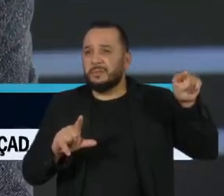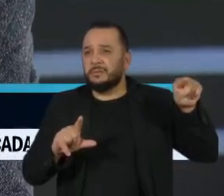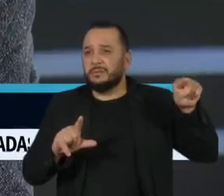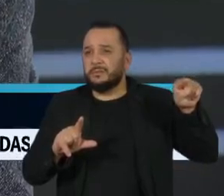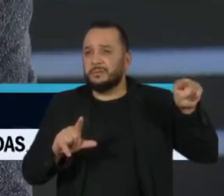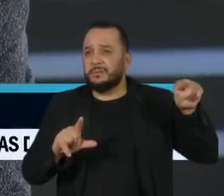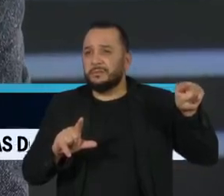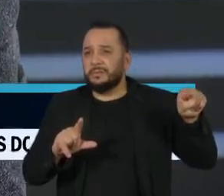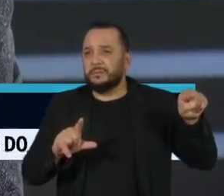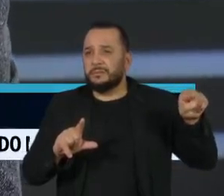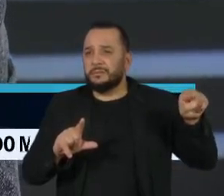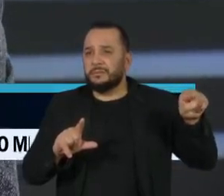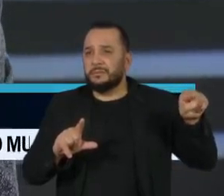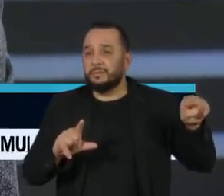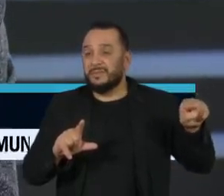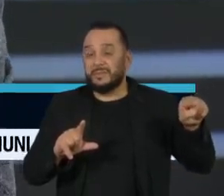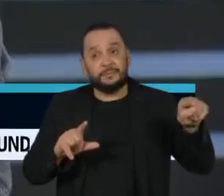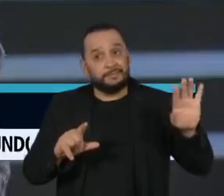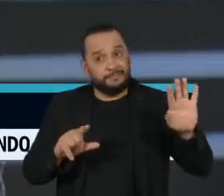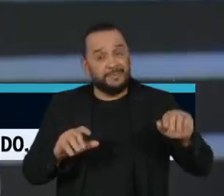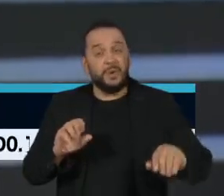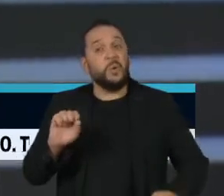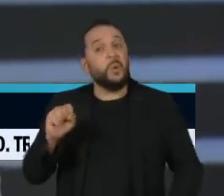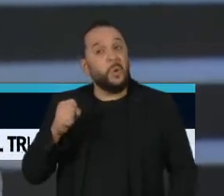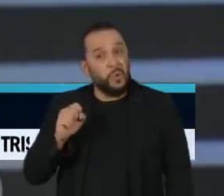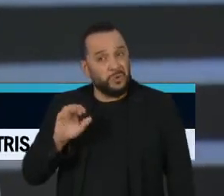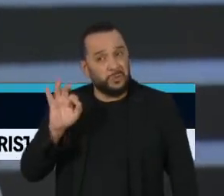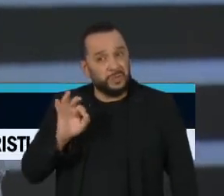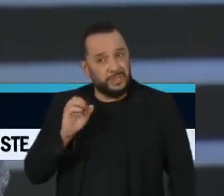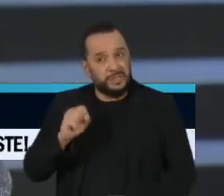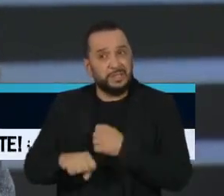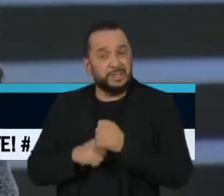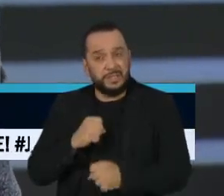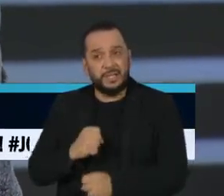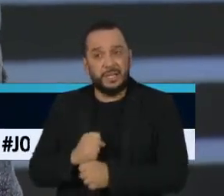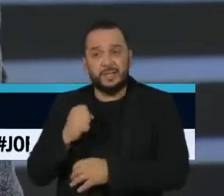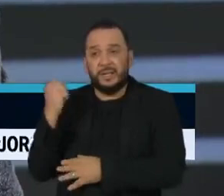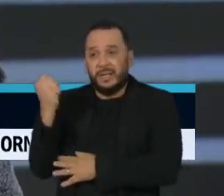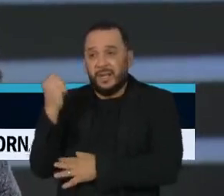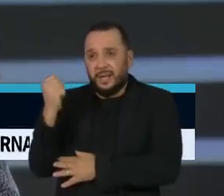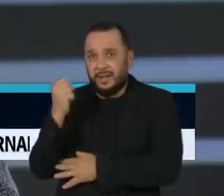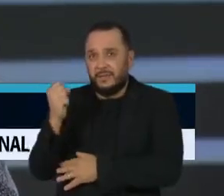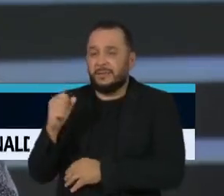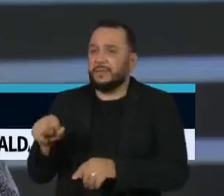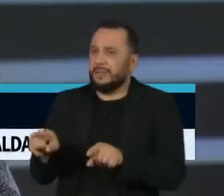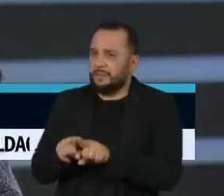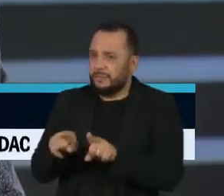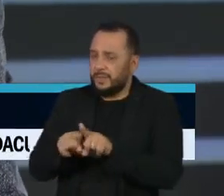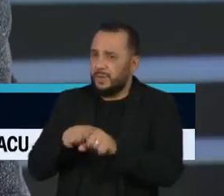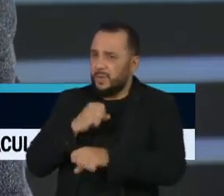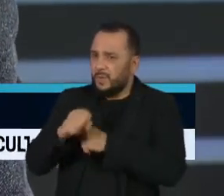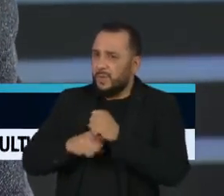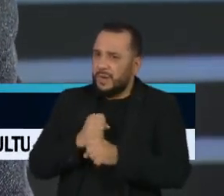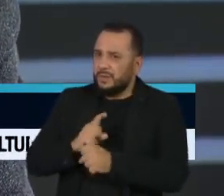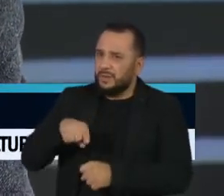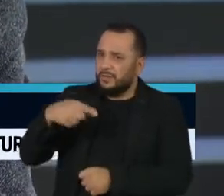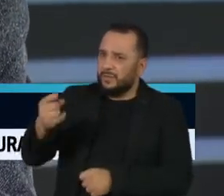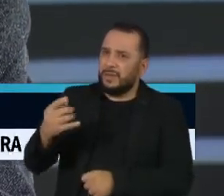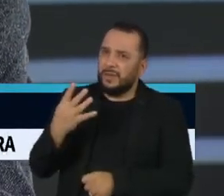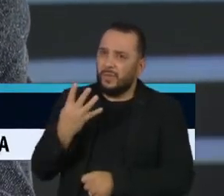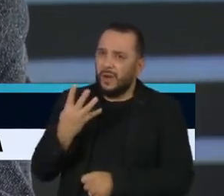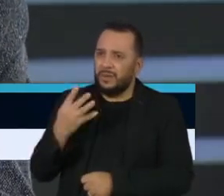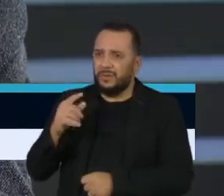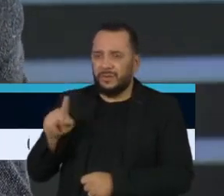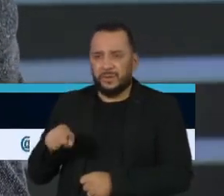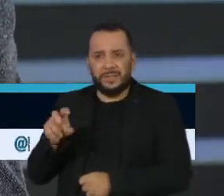falou oito por cento esse ano uma projeção razoável para o ano que vem Seria algo como quatro e meio por cento quem